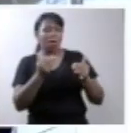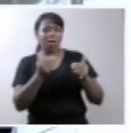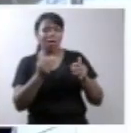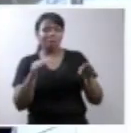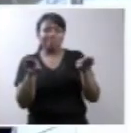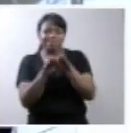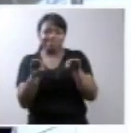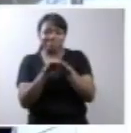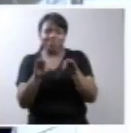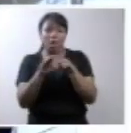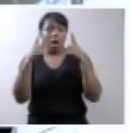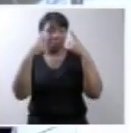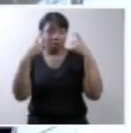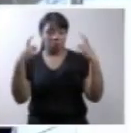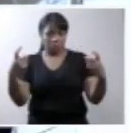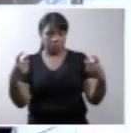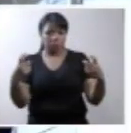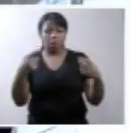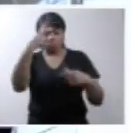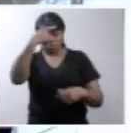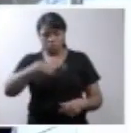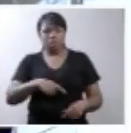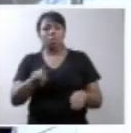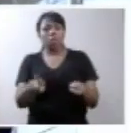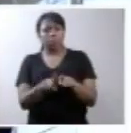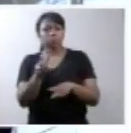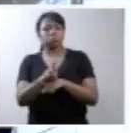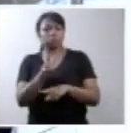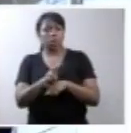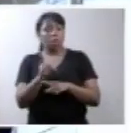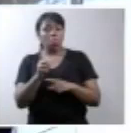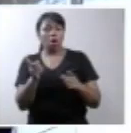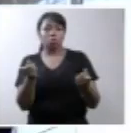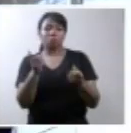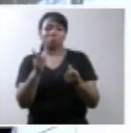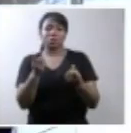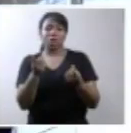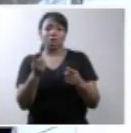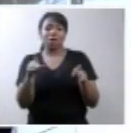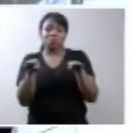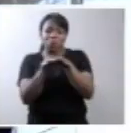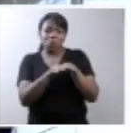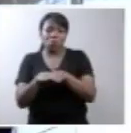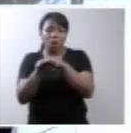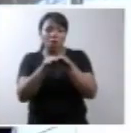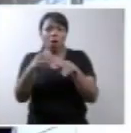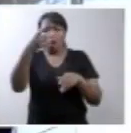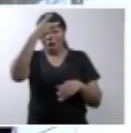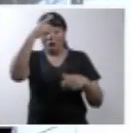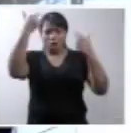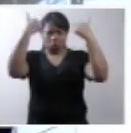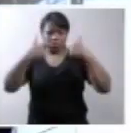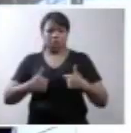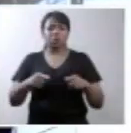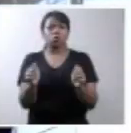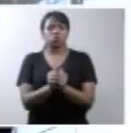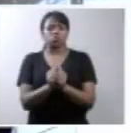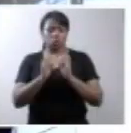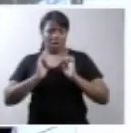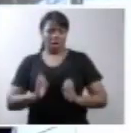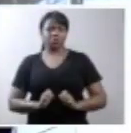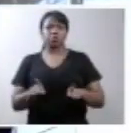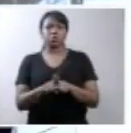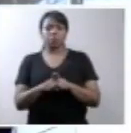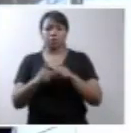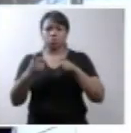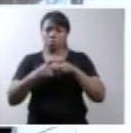não é compatível a violência contra o ser humano em defeso não é compatível com a consciência ética do